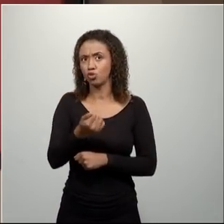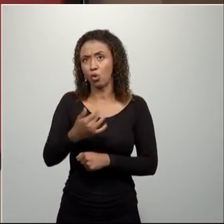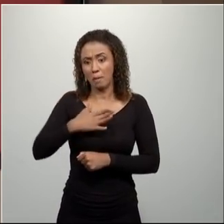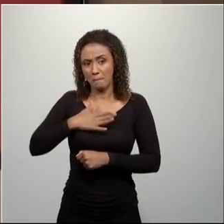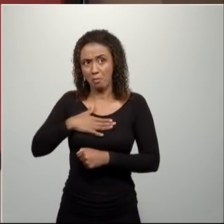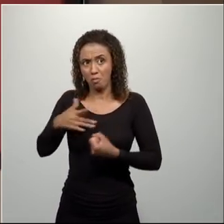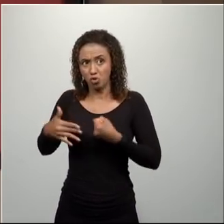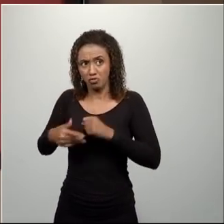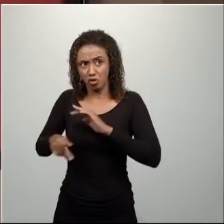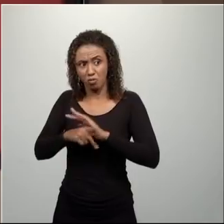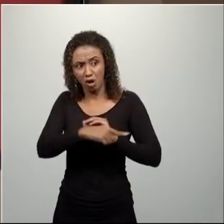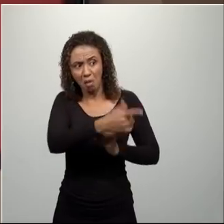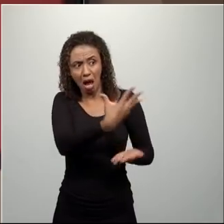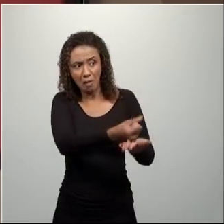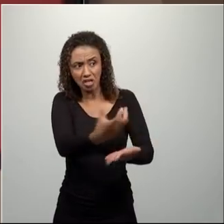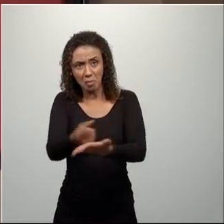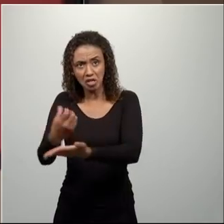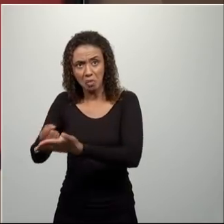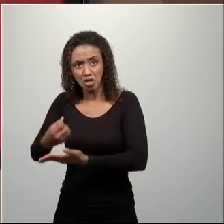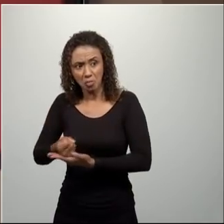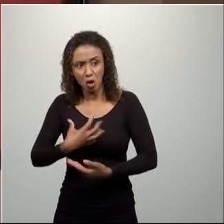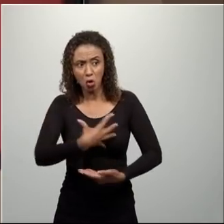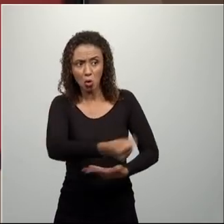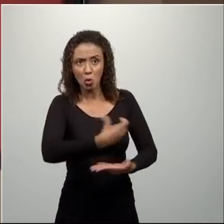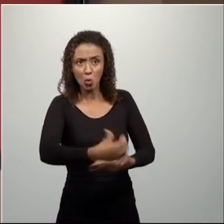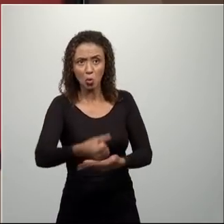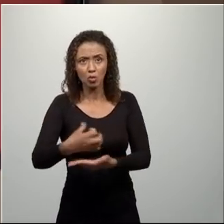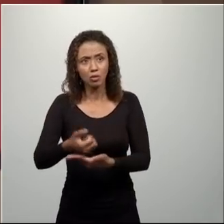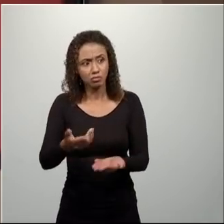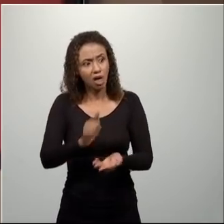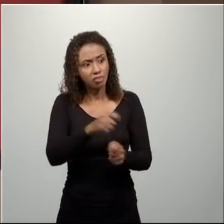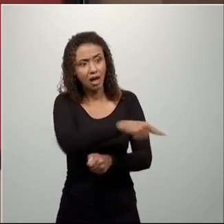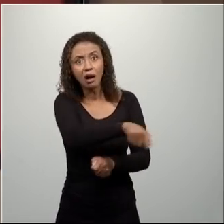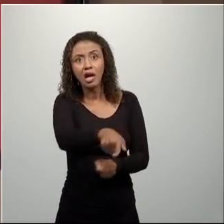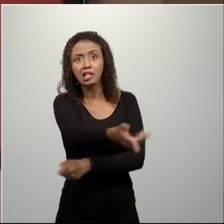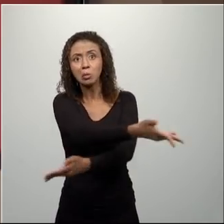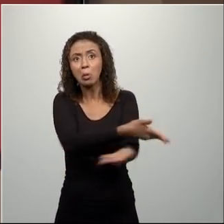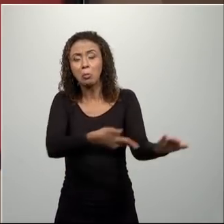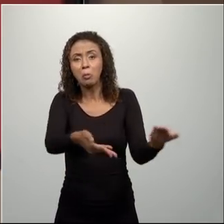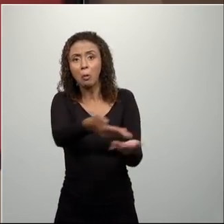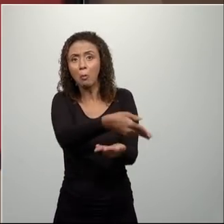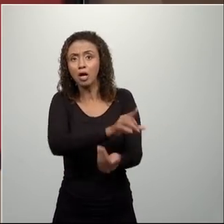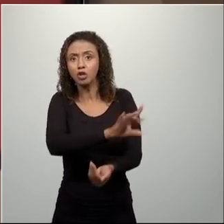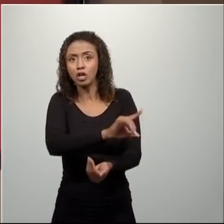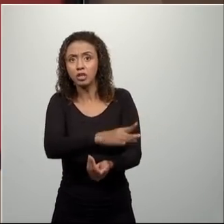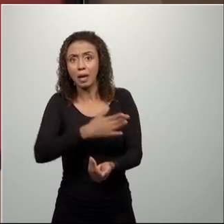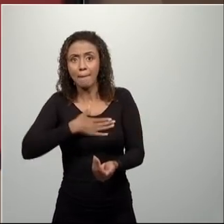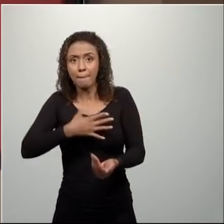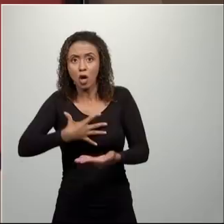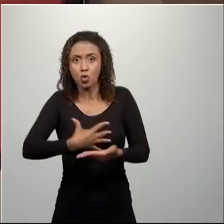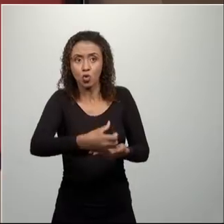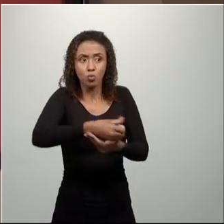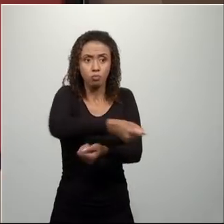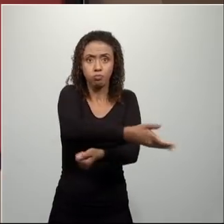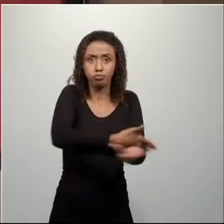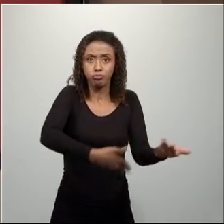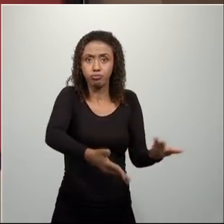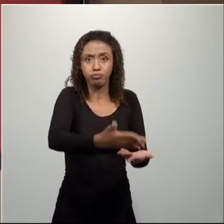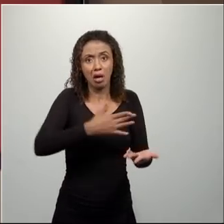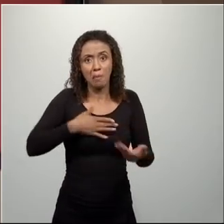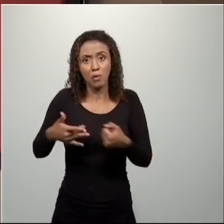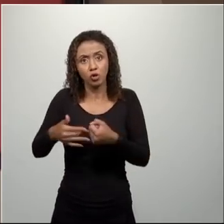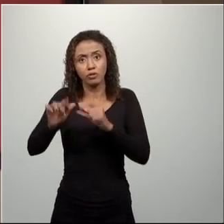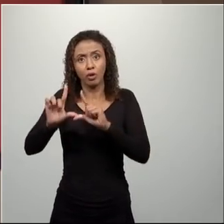meu servidor porque os usuários não podem distribuir uns com os outros essa atualização aí reduza a carga no meu próprio servidor